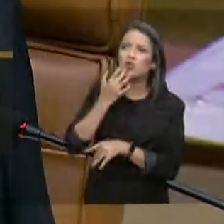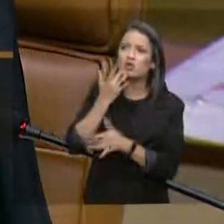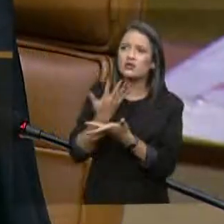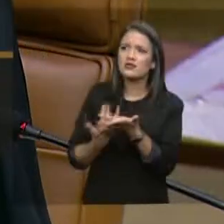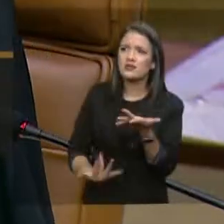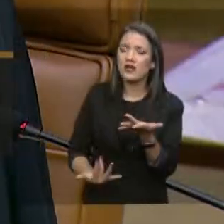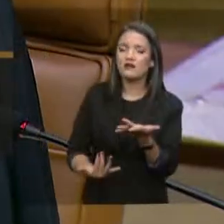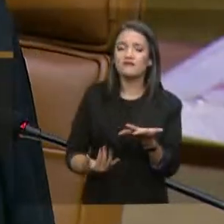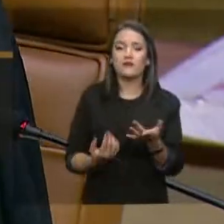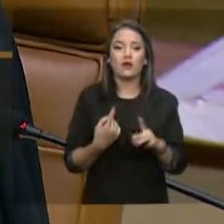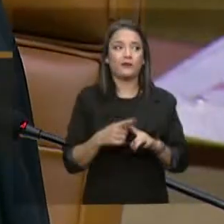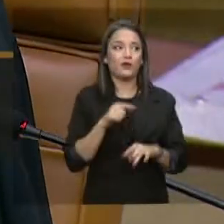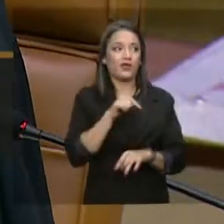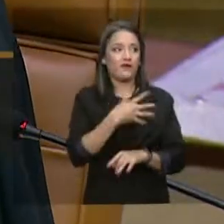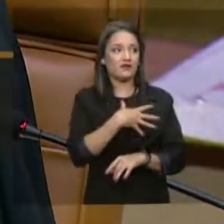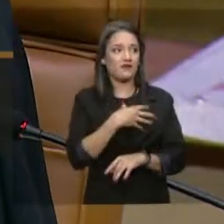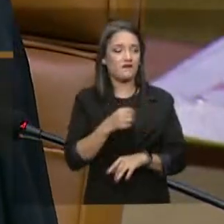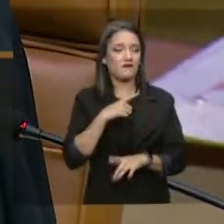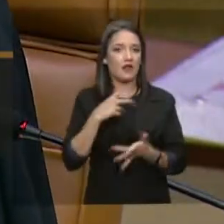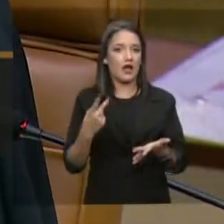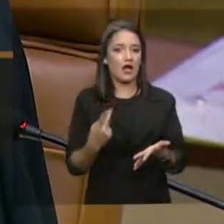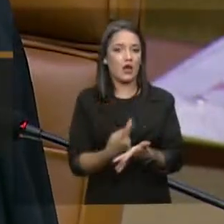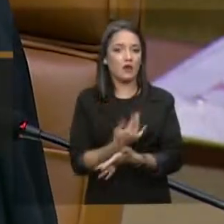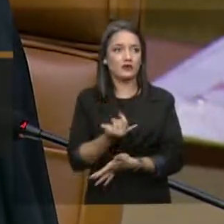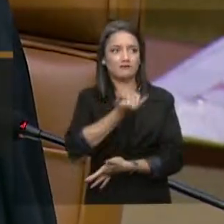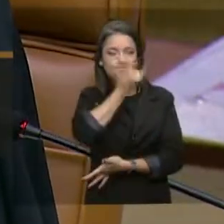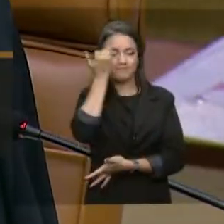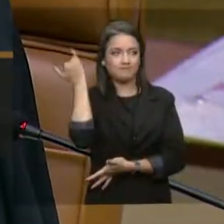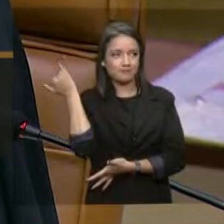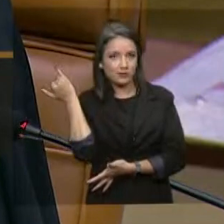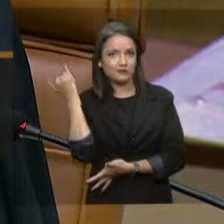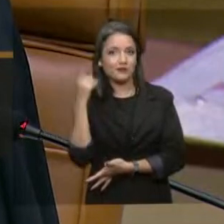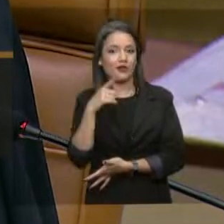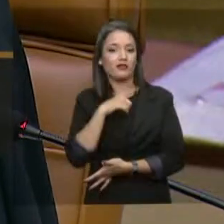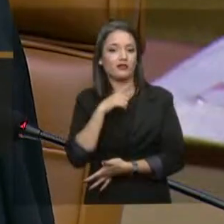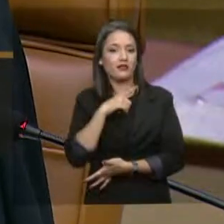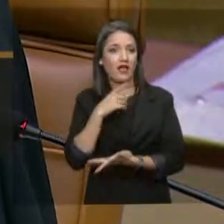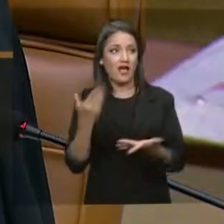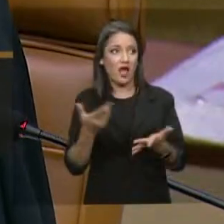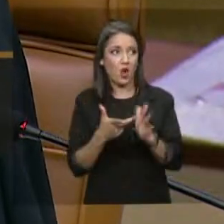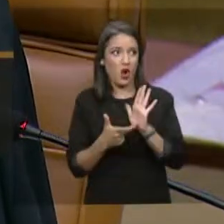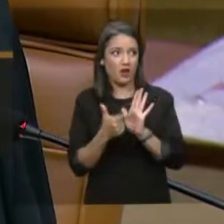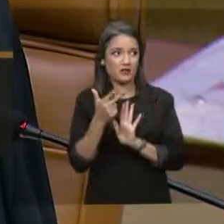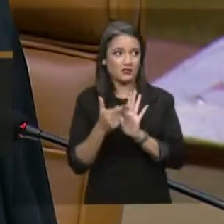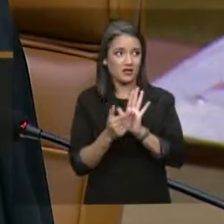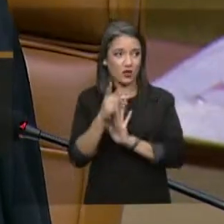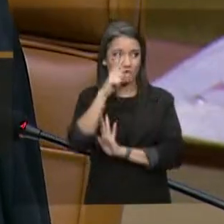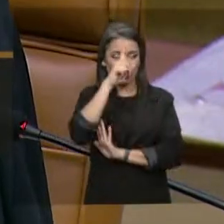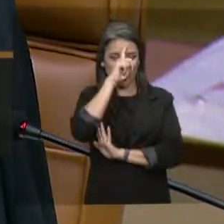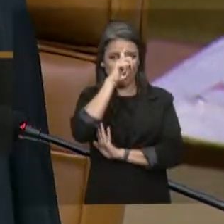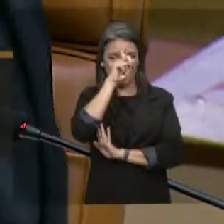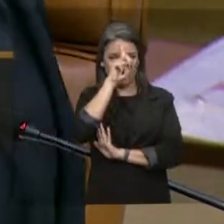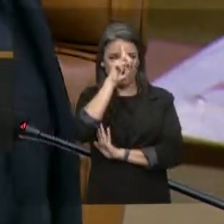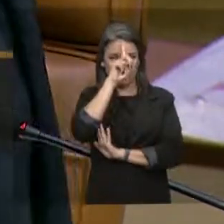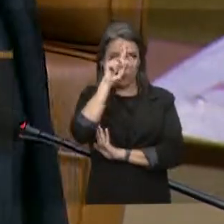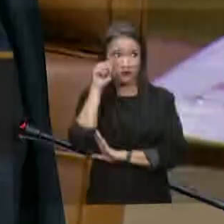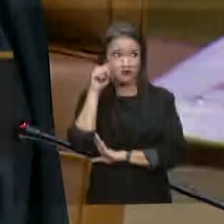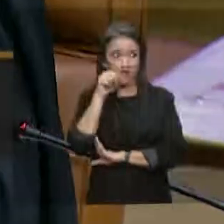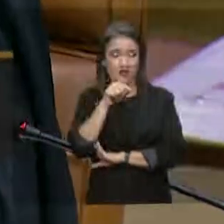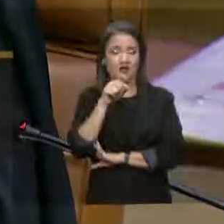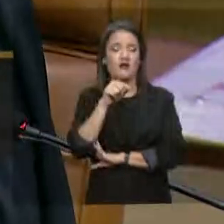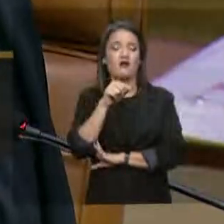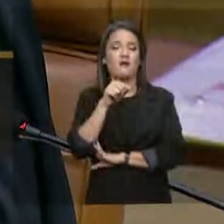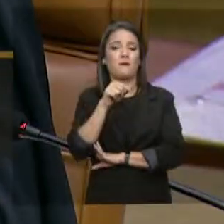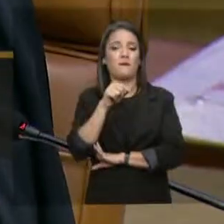que a sua filha teria sofrido um acidente, estaria na cirurgia em uma clínica, onde